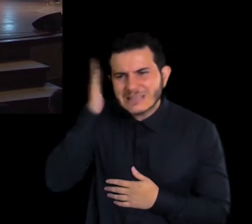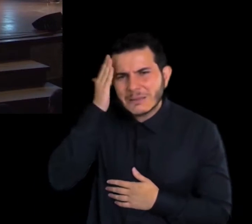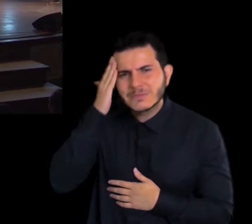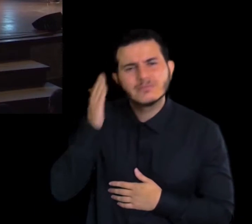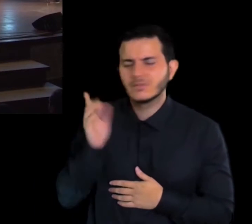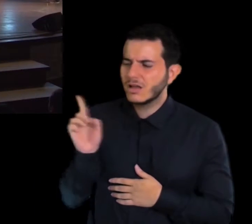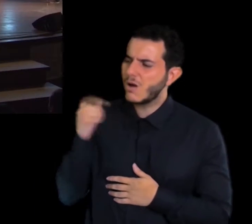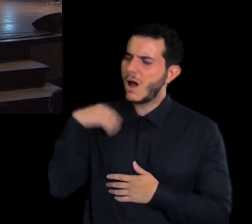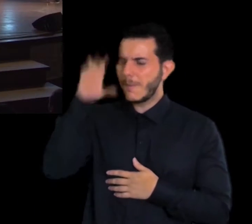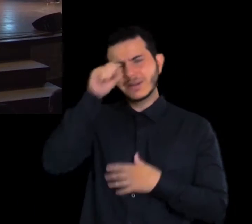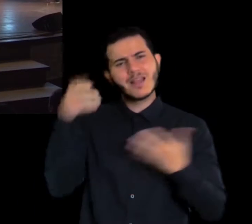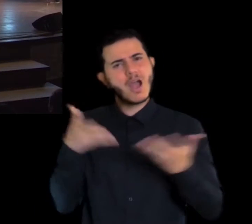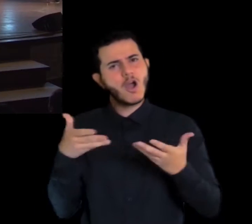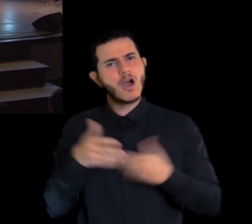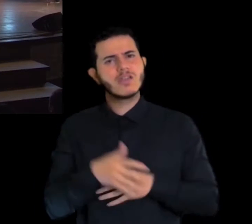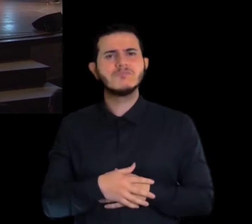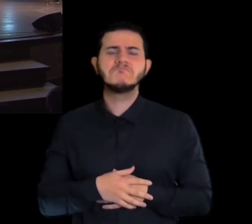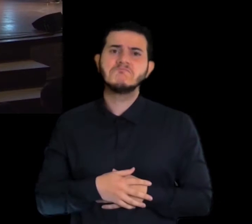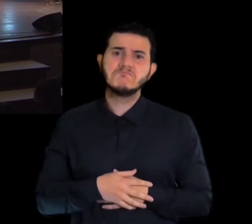aprendi agora.